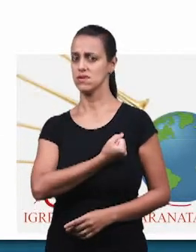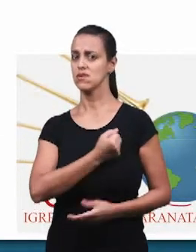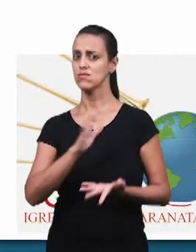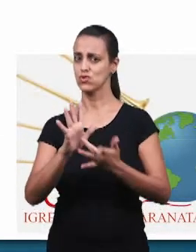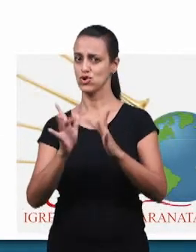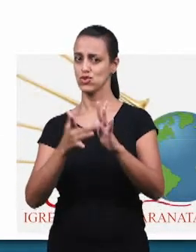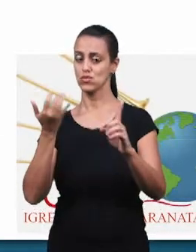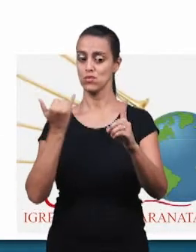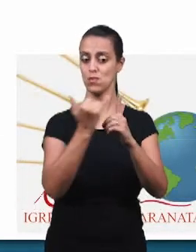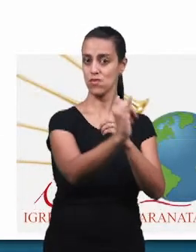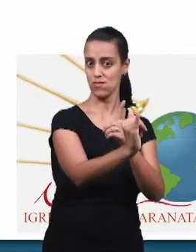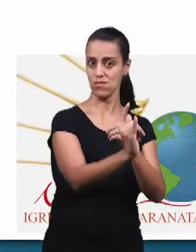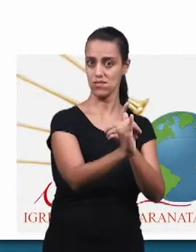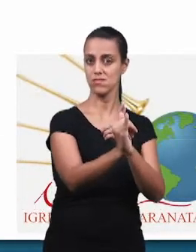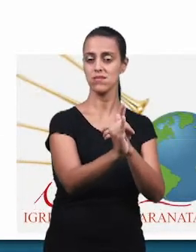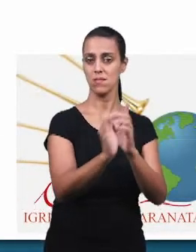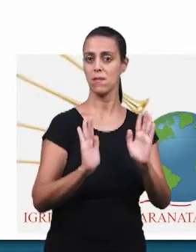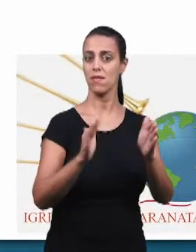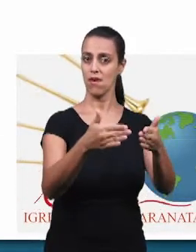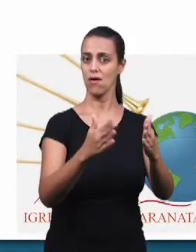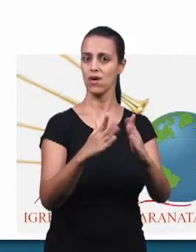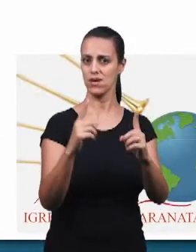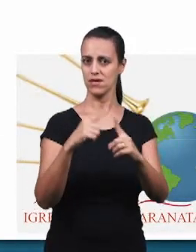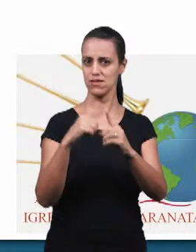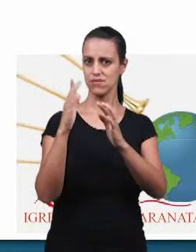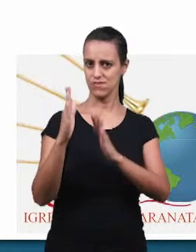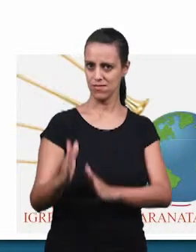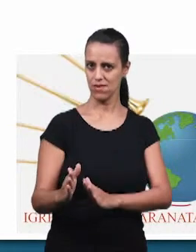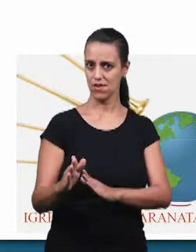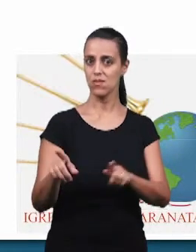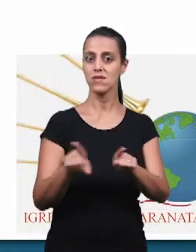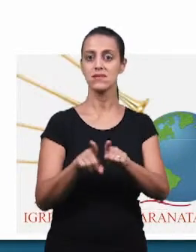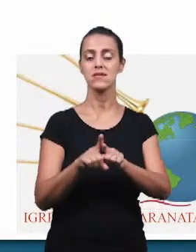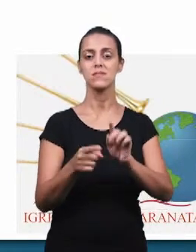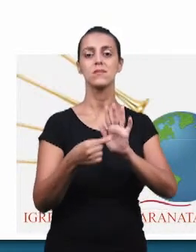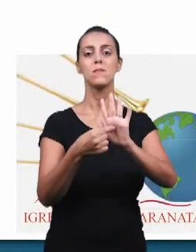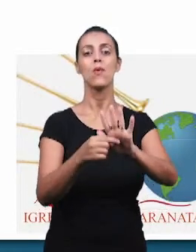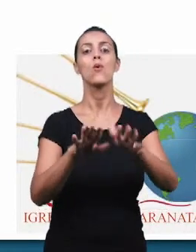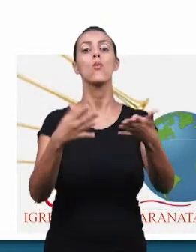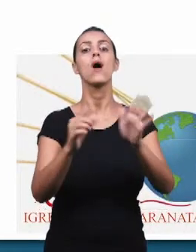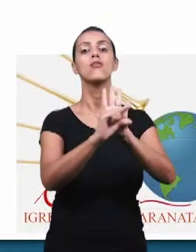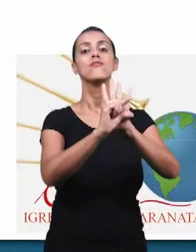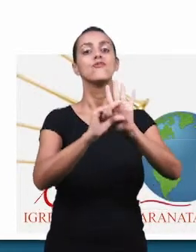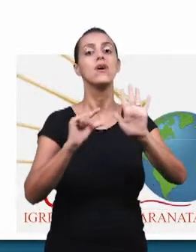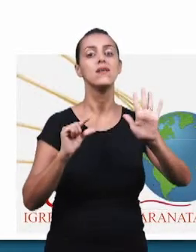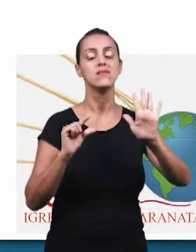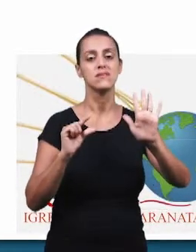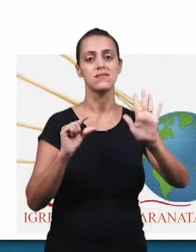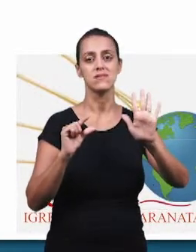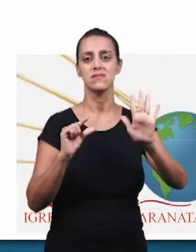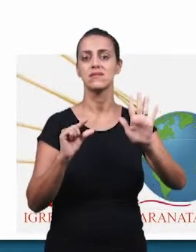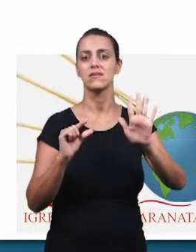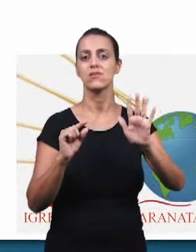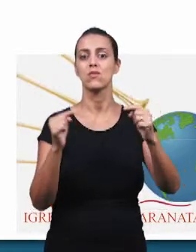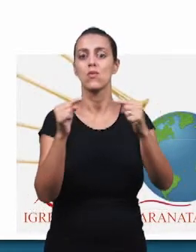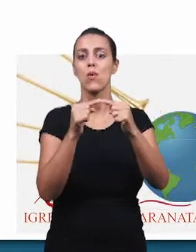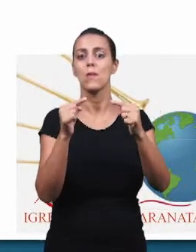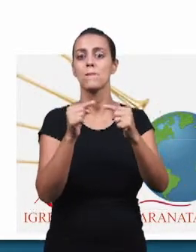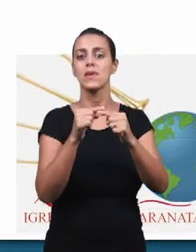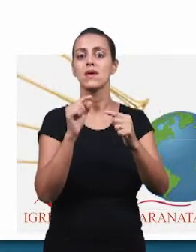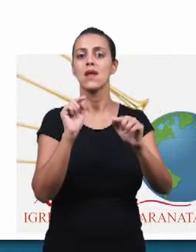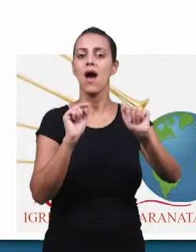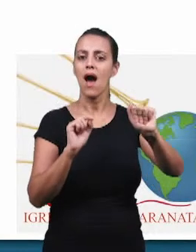Senhor Jesus para a igreja e cite o verso correspondente quanto a